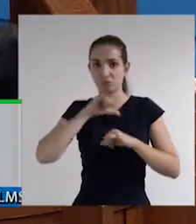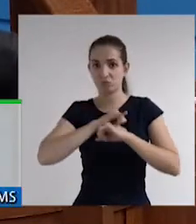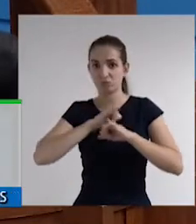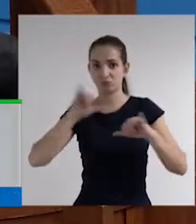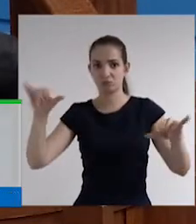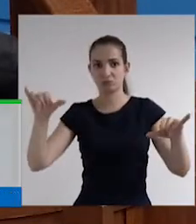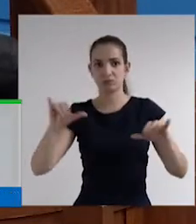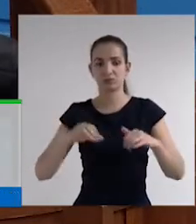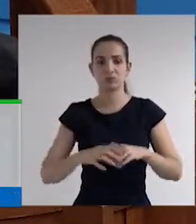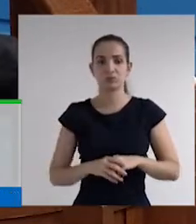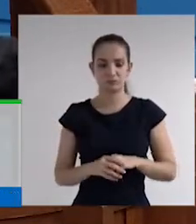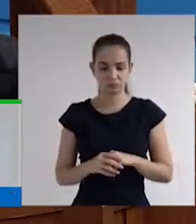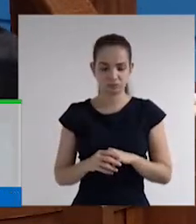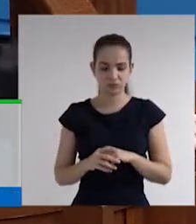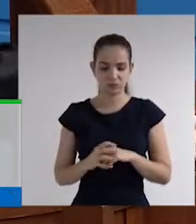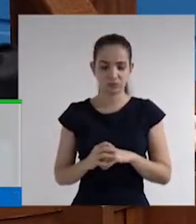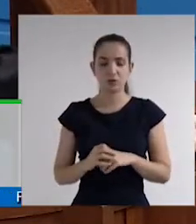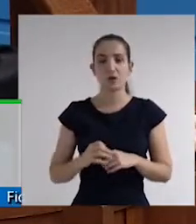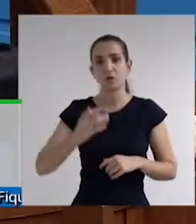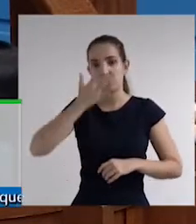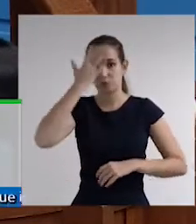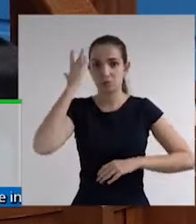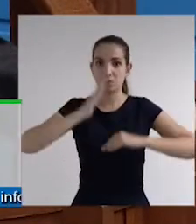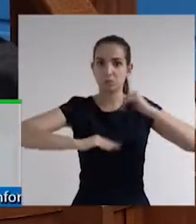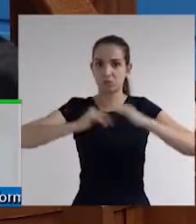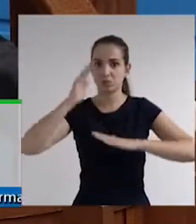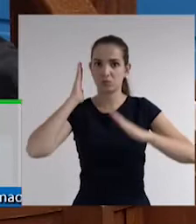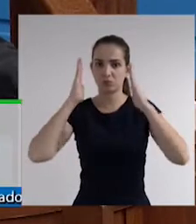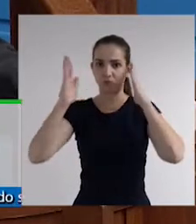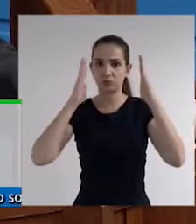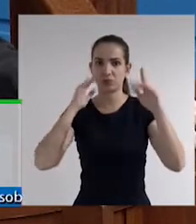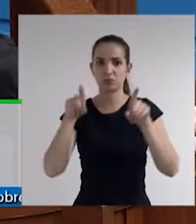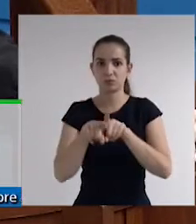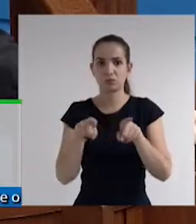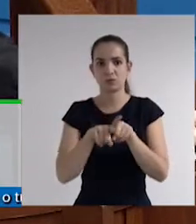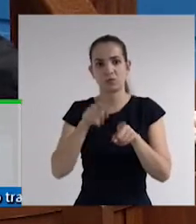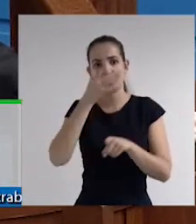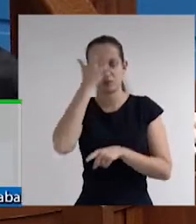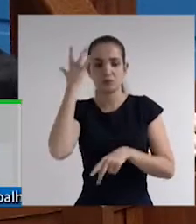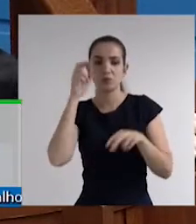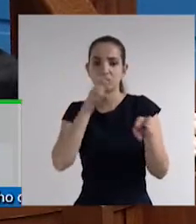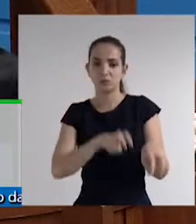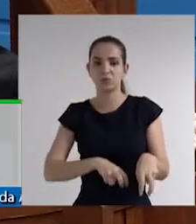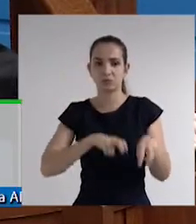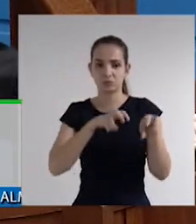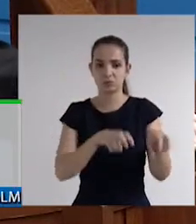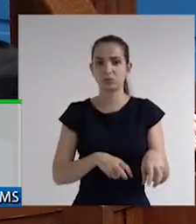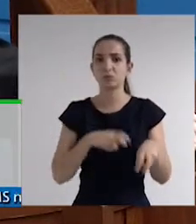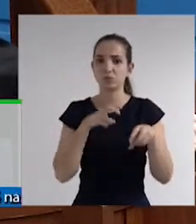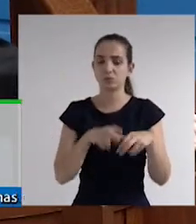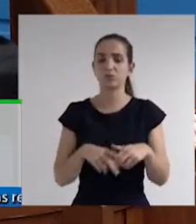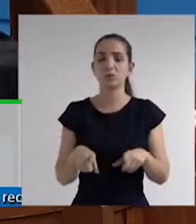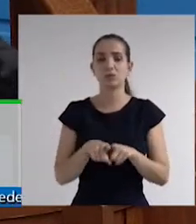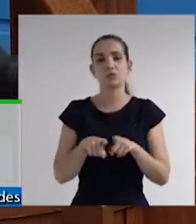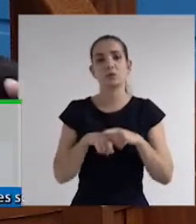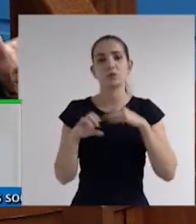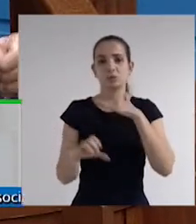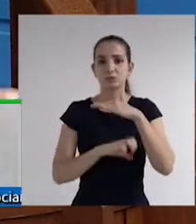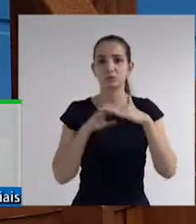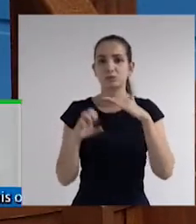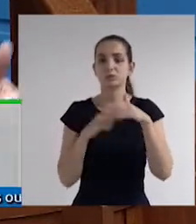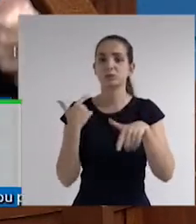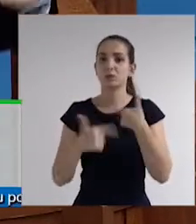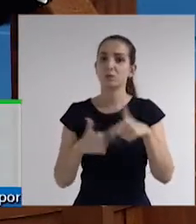médio, o caminhoneiro, o produtor rural, as empresas que